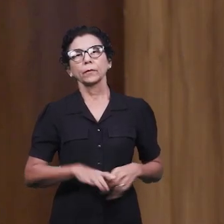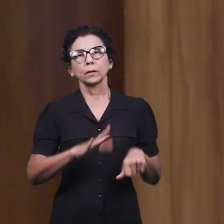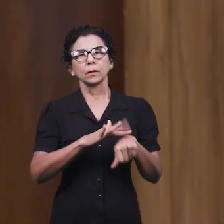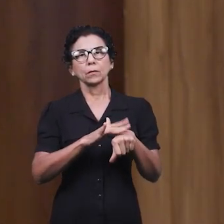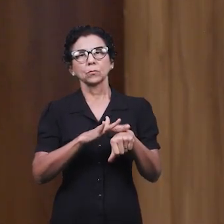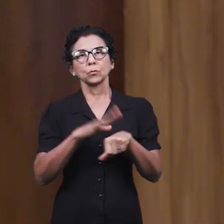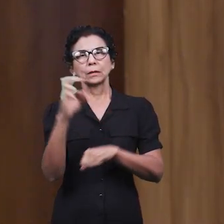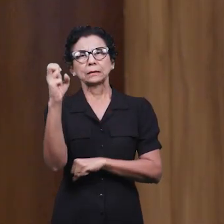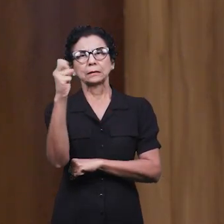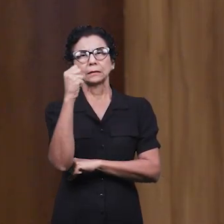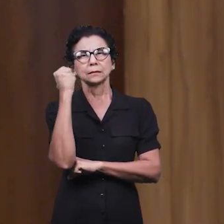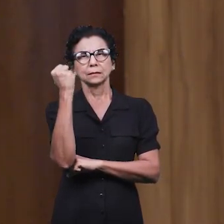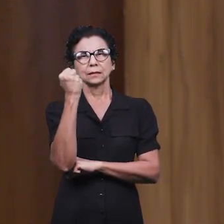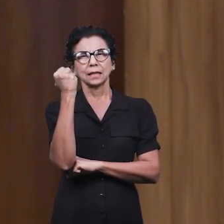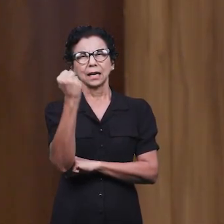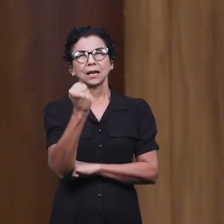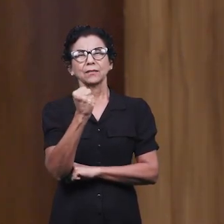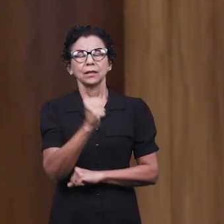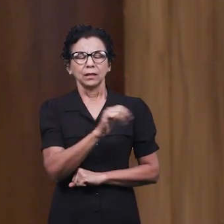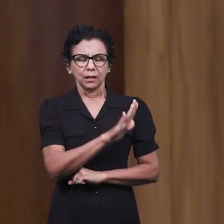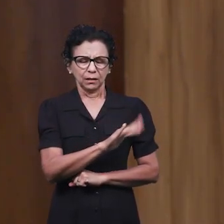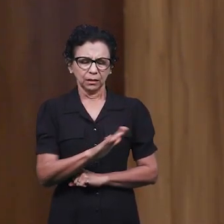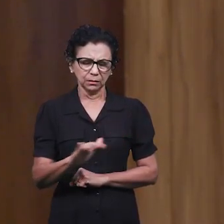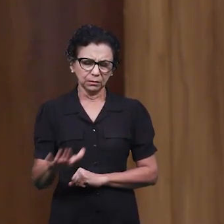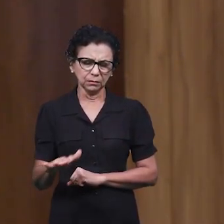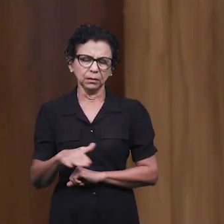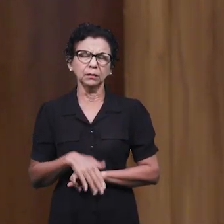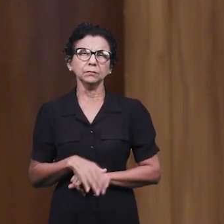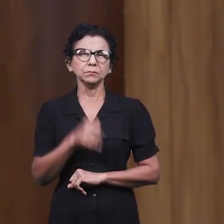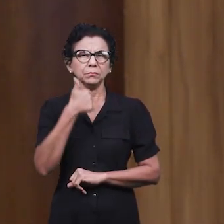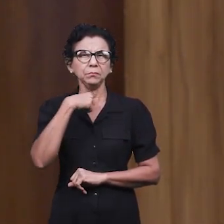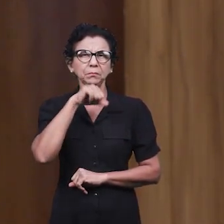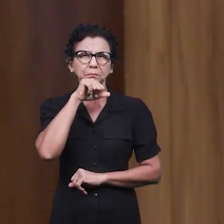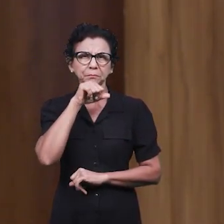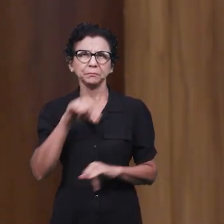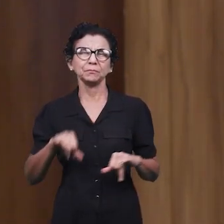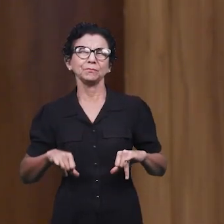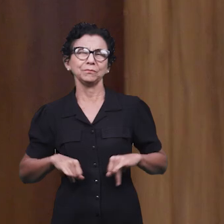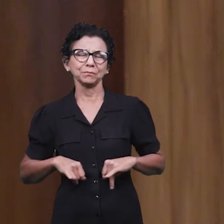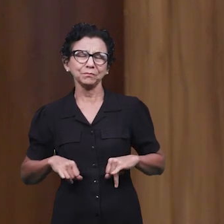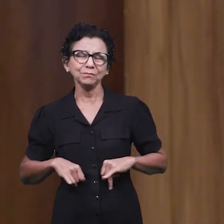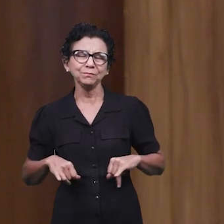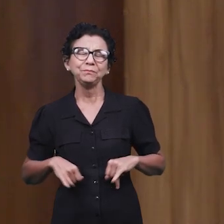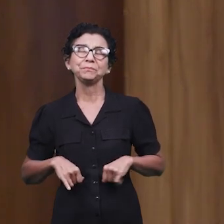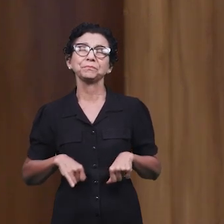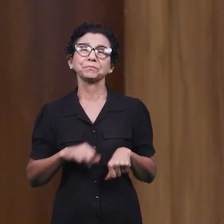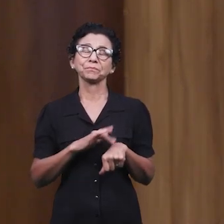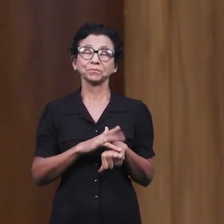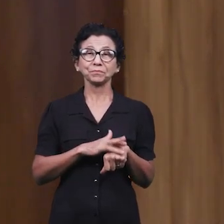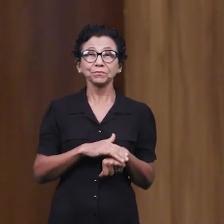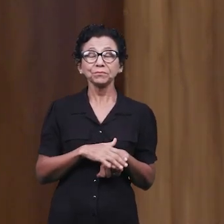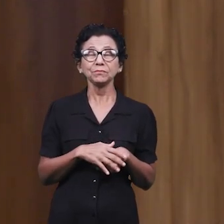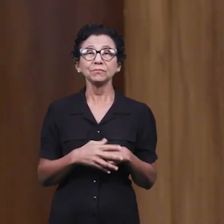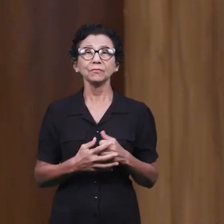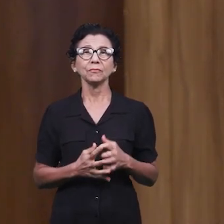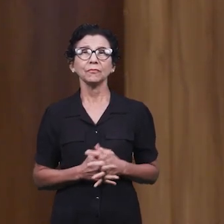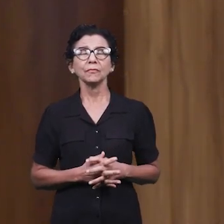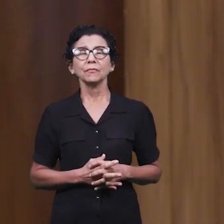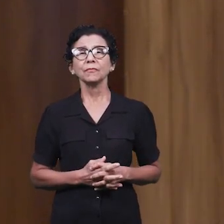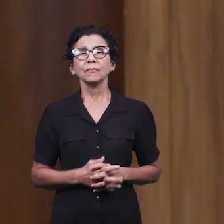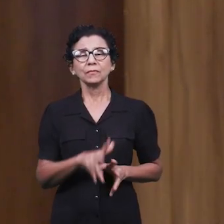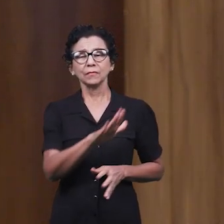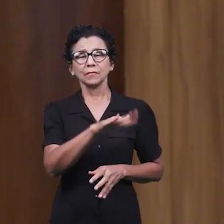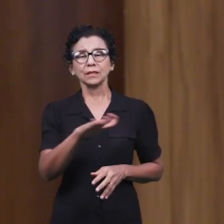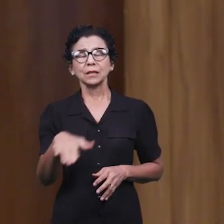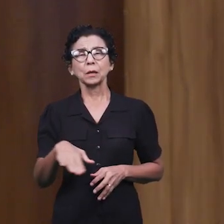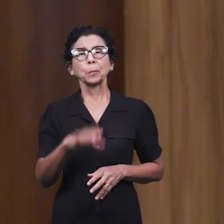graves, nós vemos muitas crianças que sofrem, muitas mães, né, com filhos doentes, né? E quais são os direitos que